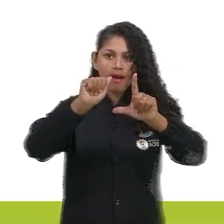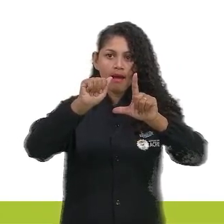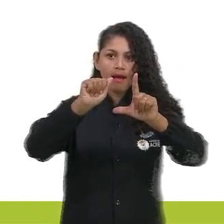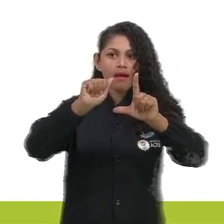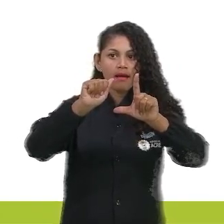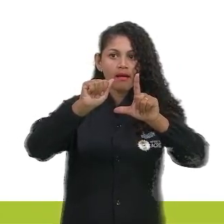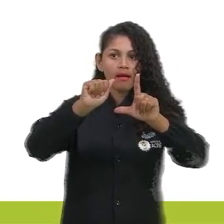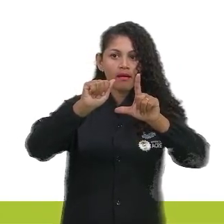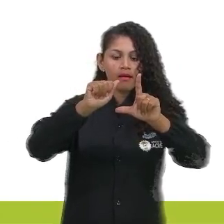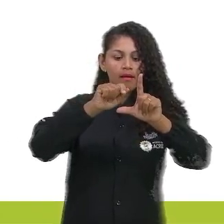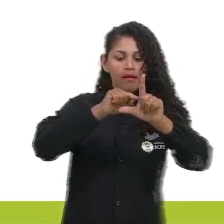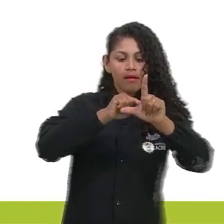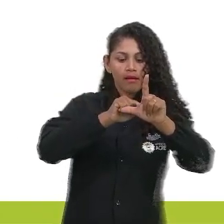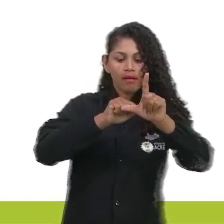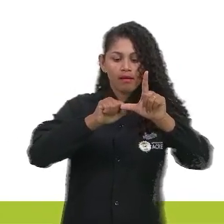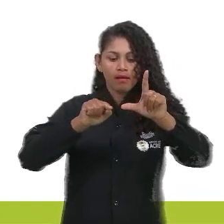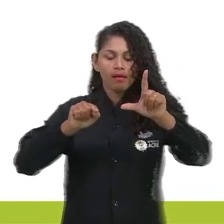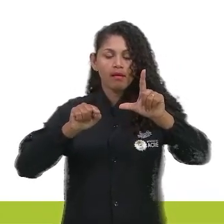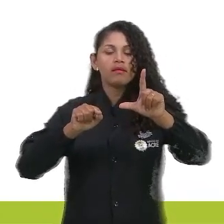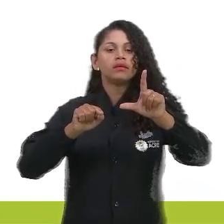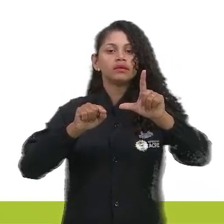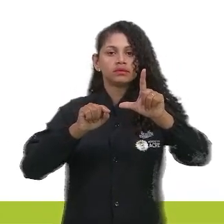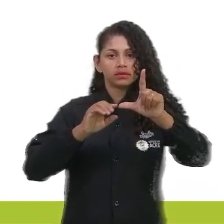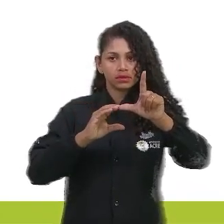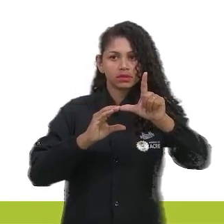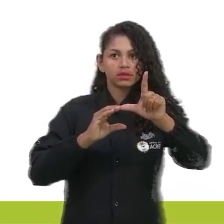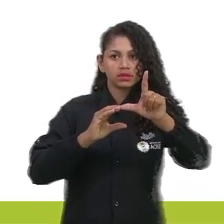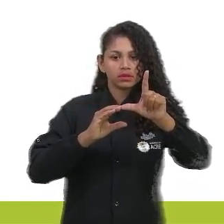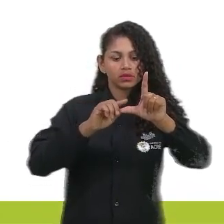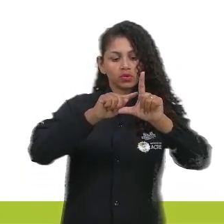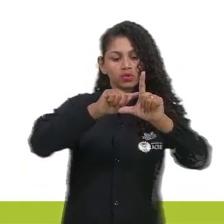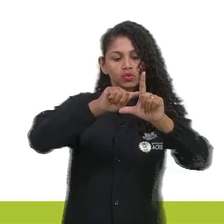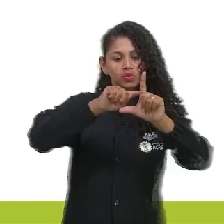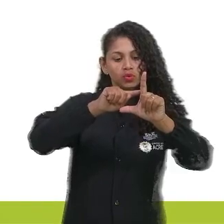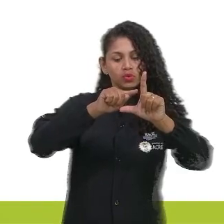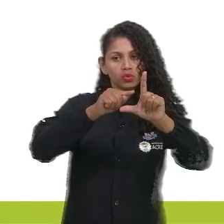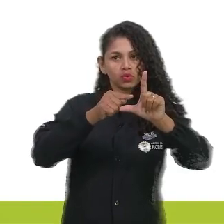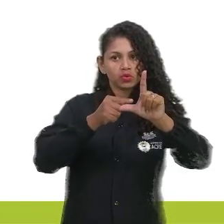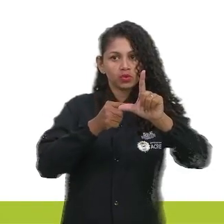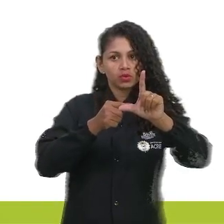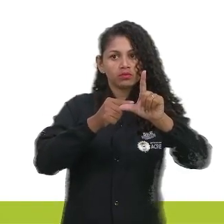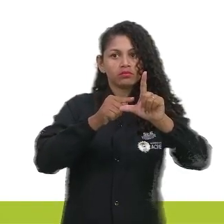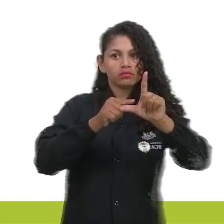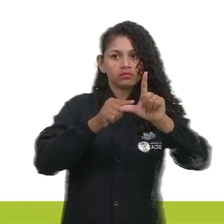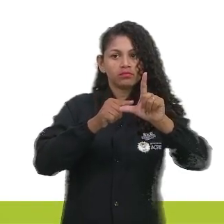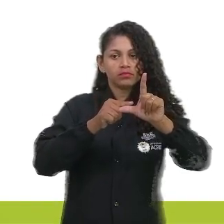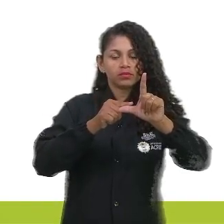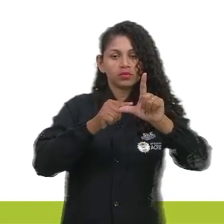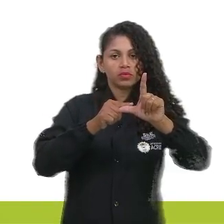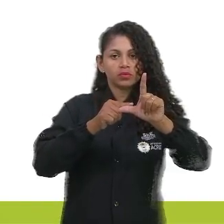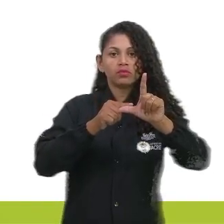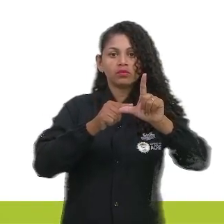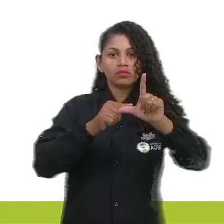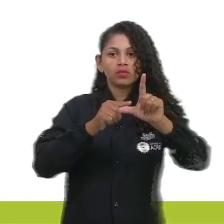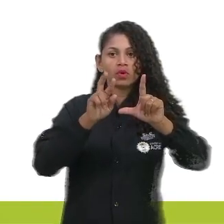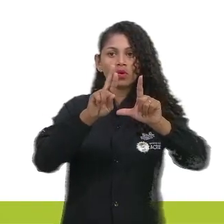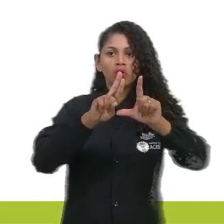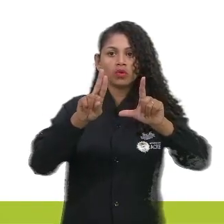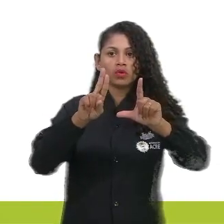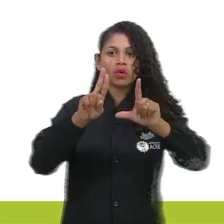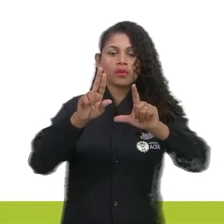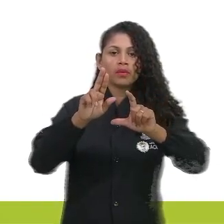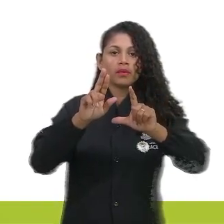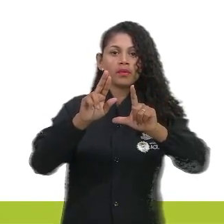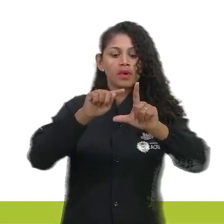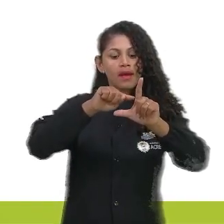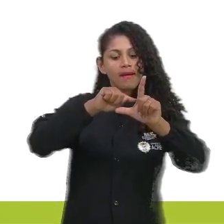ângulo. Digamos que seja θ. Pronto. Esse ângulo é chamado de ângulo inscrito. Então,